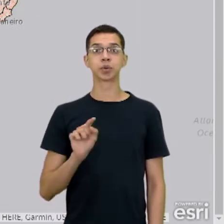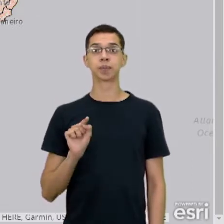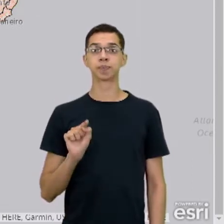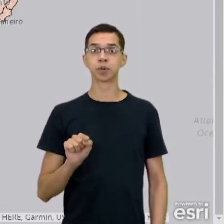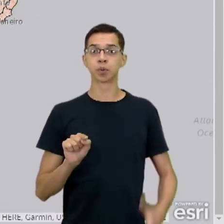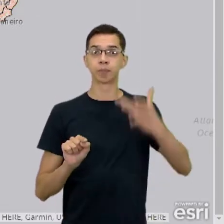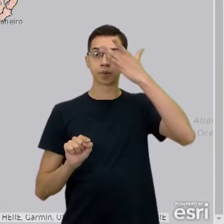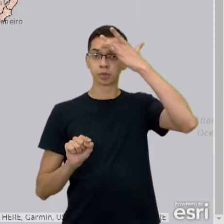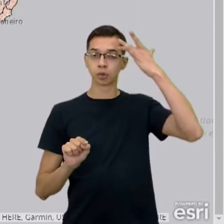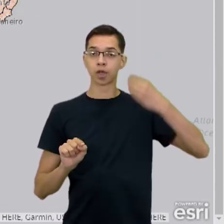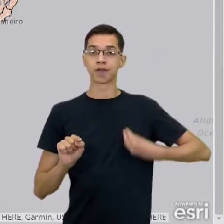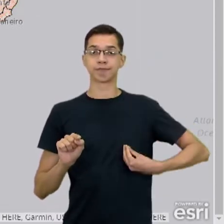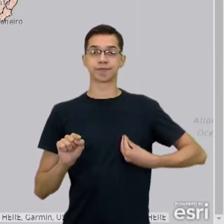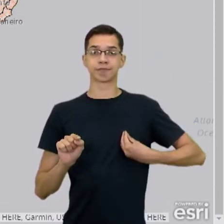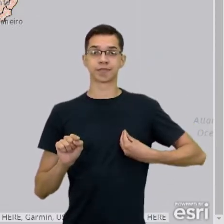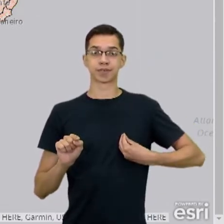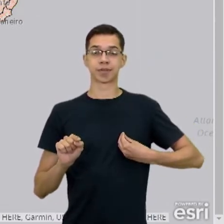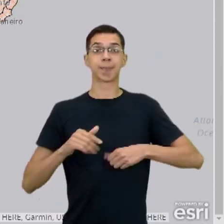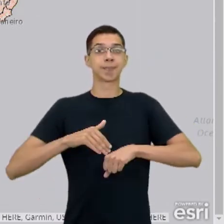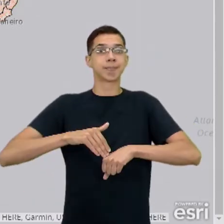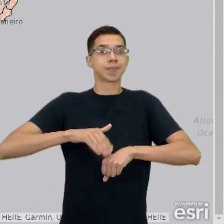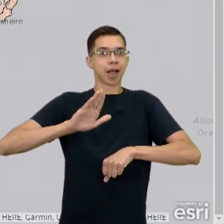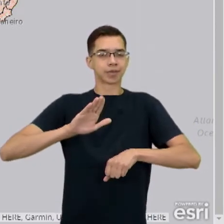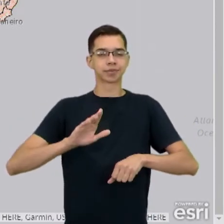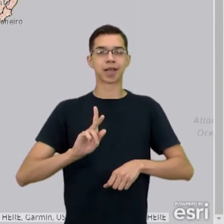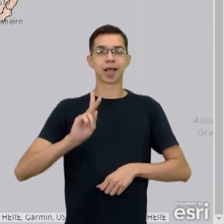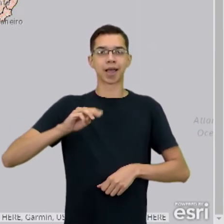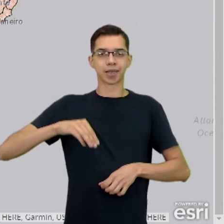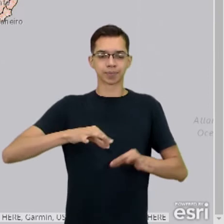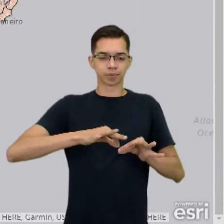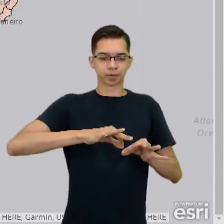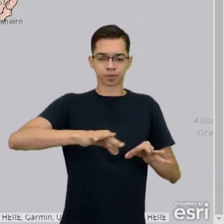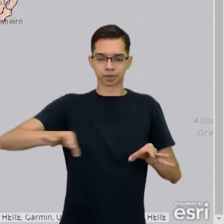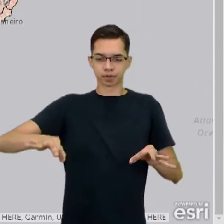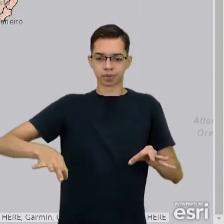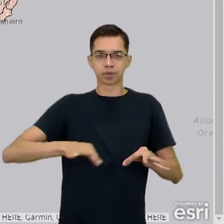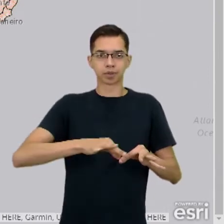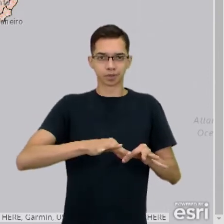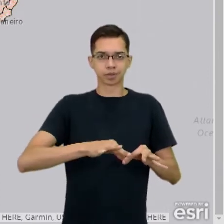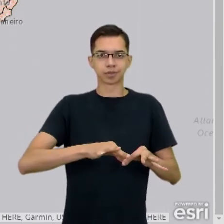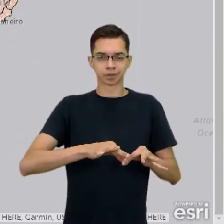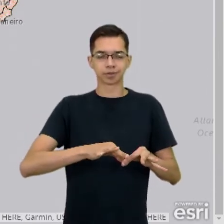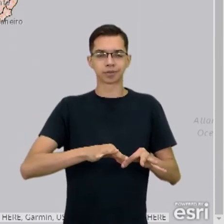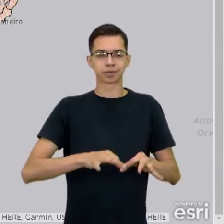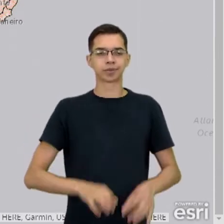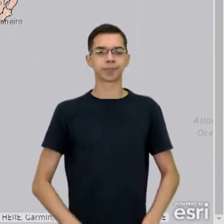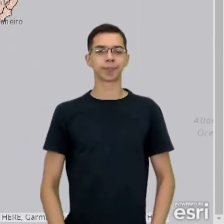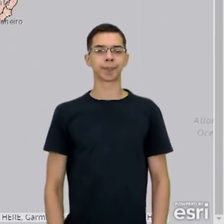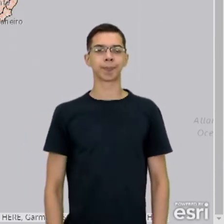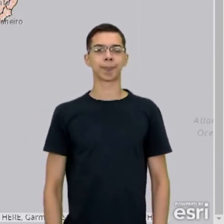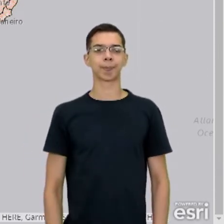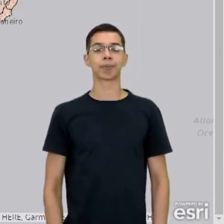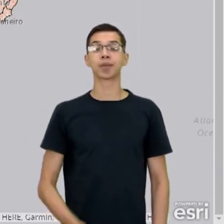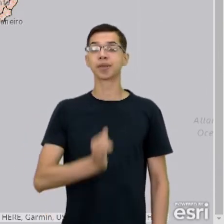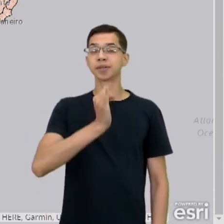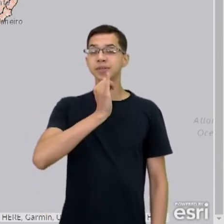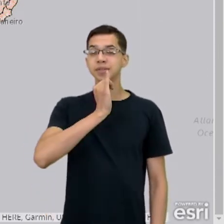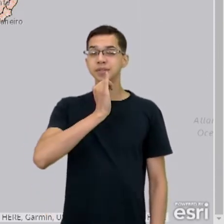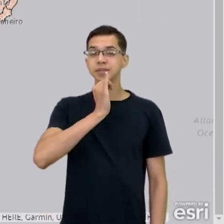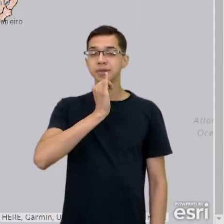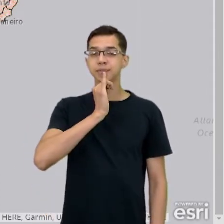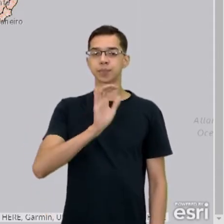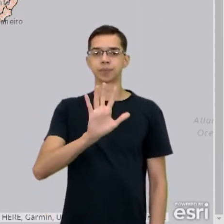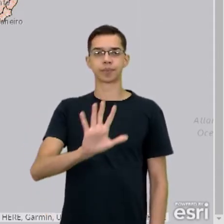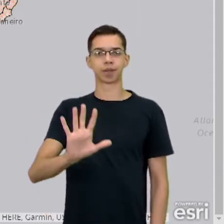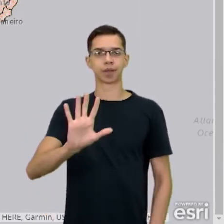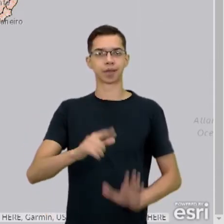por quilômetro quadrado. Olha que interessante isso aqui. Por que ele está falando isso? Porque está aqui, ó, esse mapa mostra a